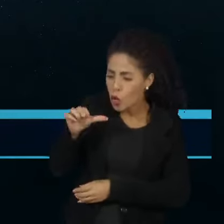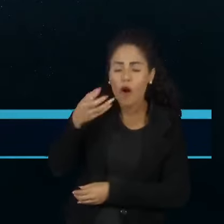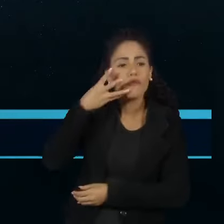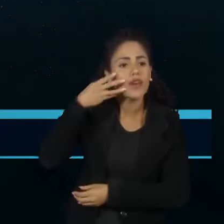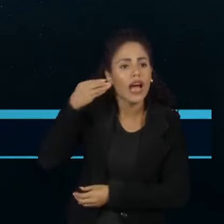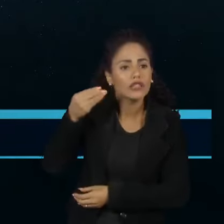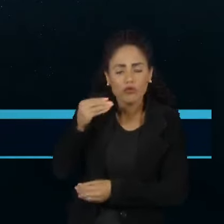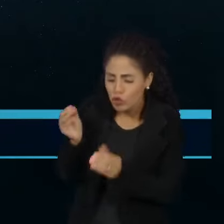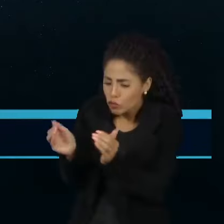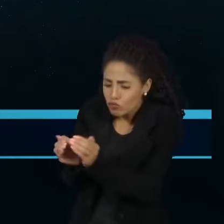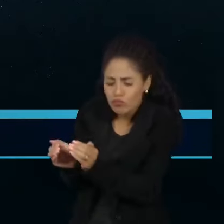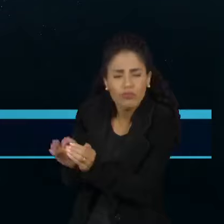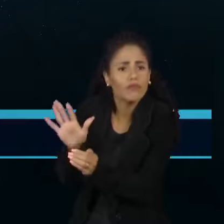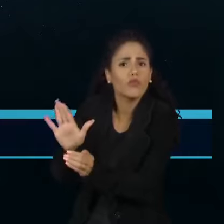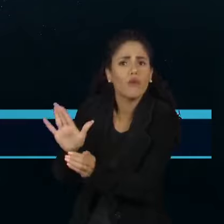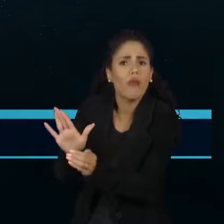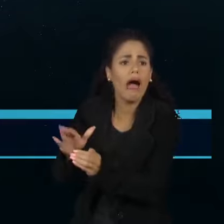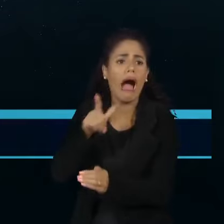9 gatinhos. Espetelinhos, hein?